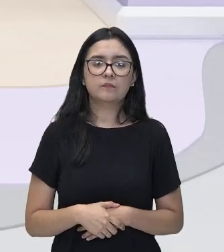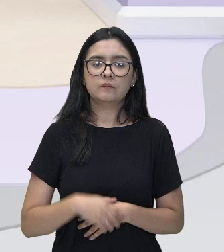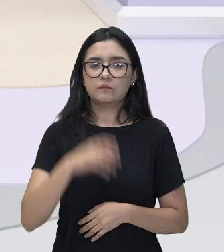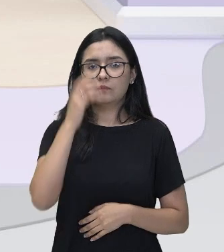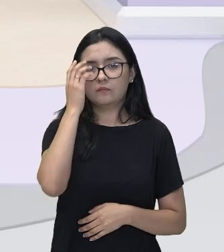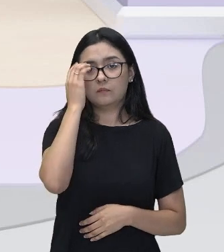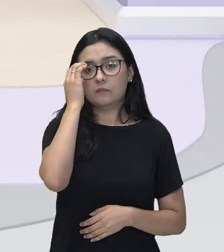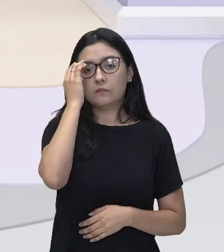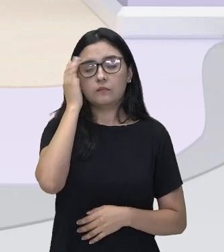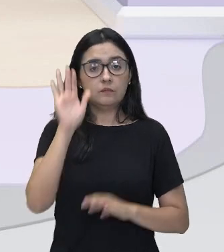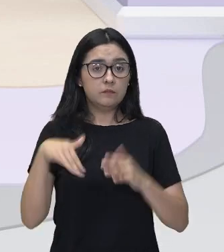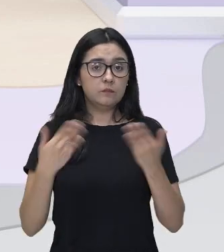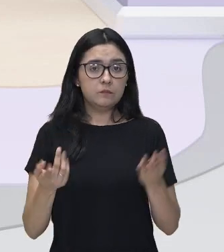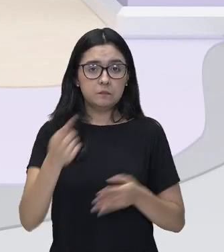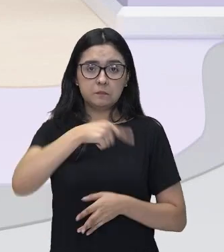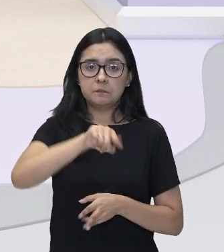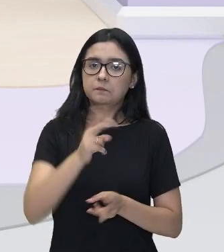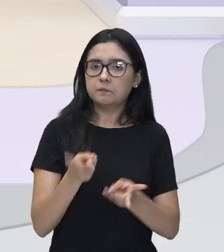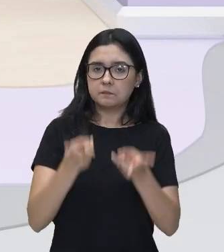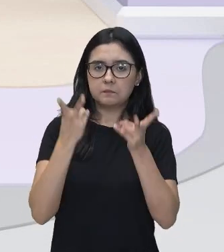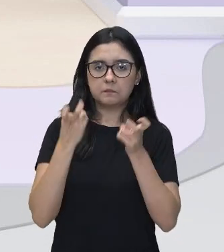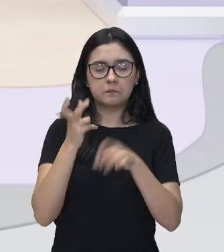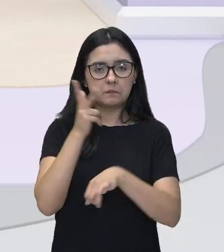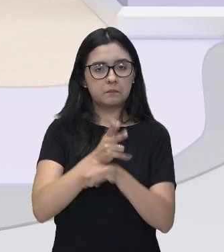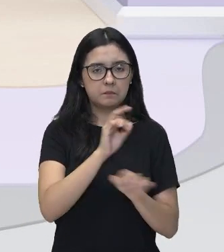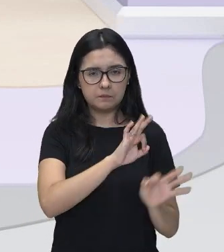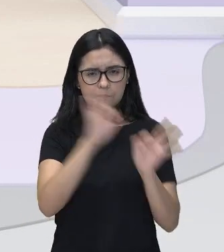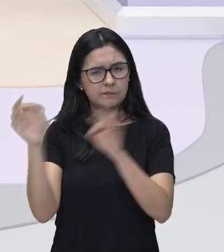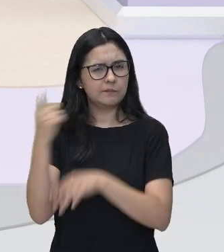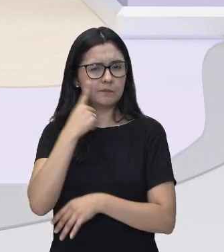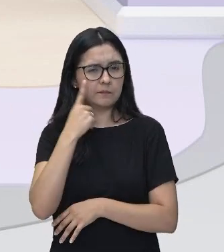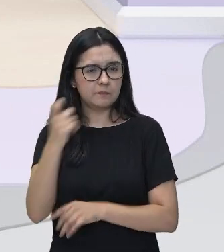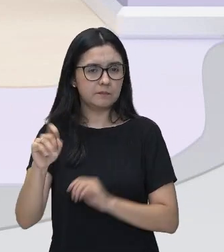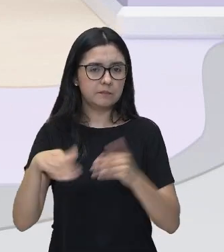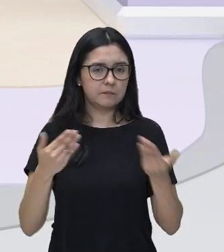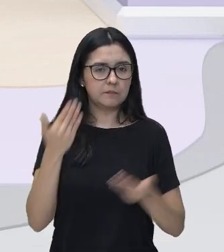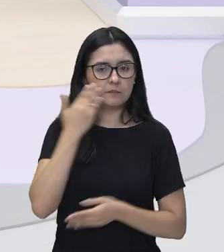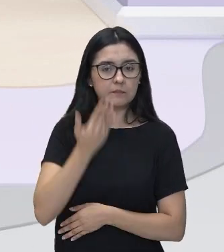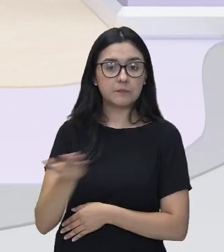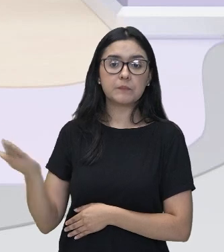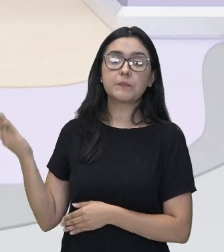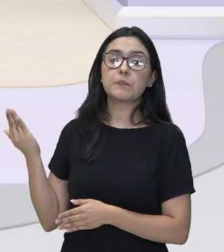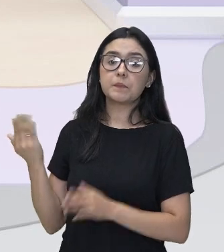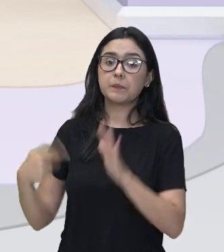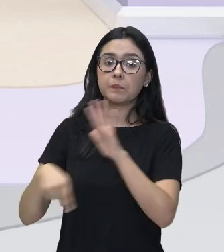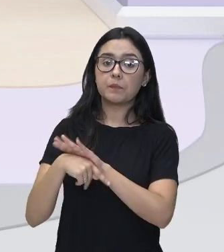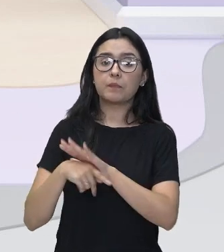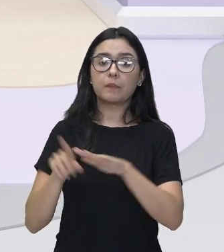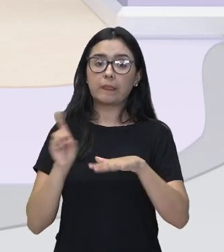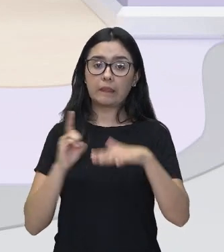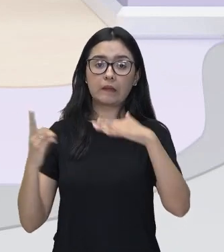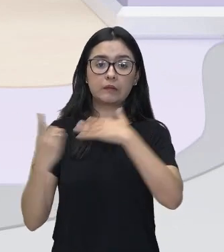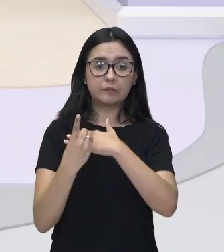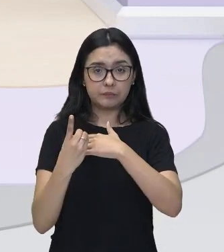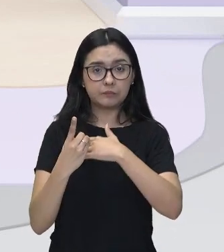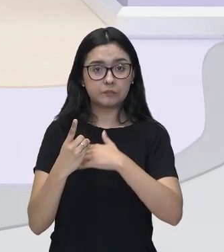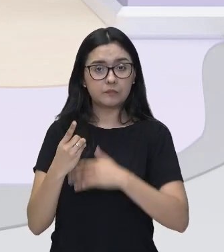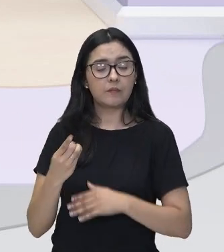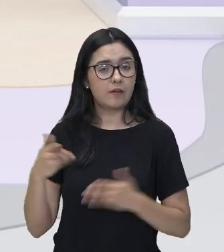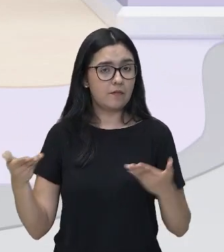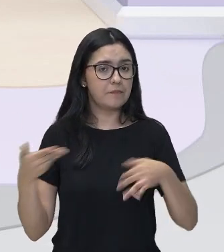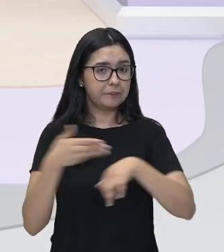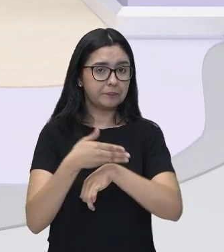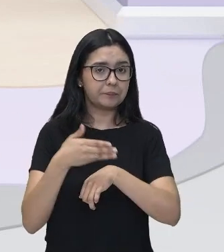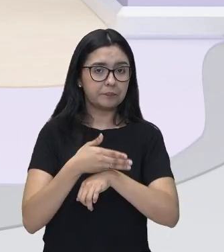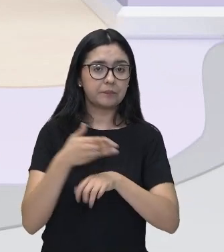Olha aí que interessante. E nós temos aqui do nosso lado, né, o próprio Nhamandu, que vai participar um